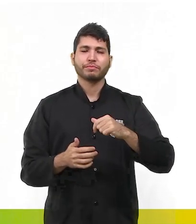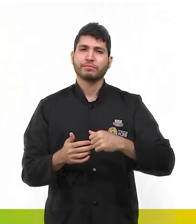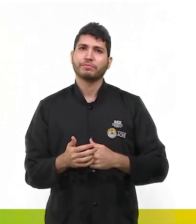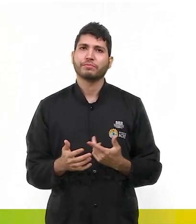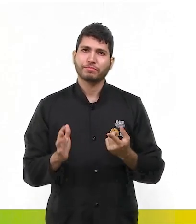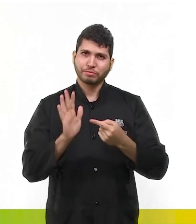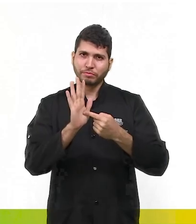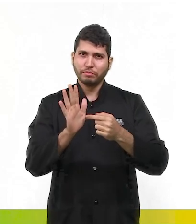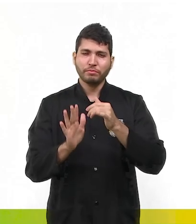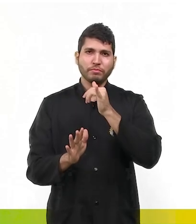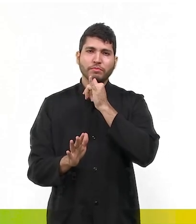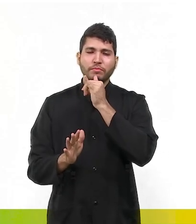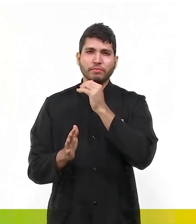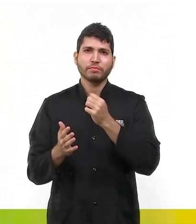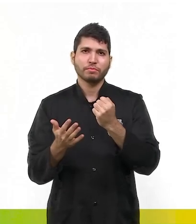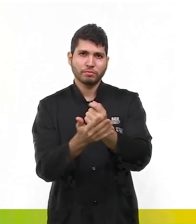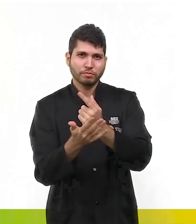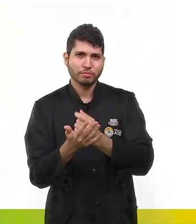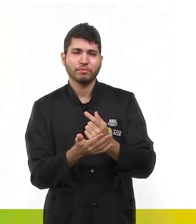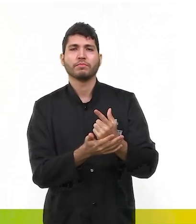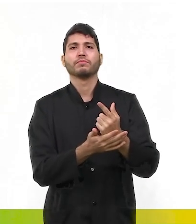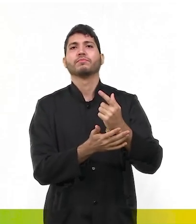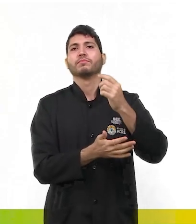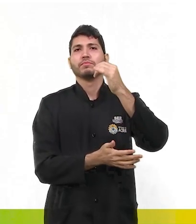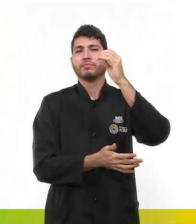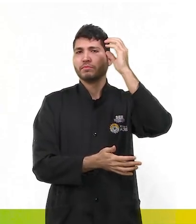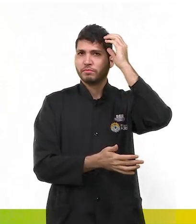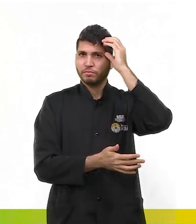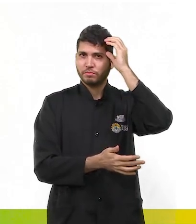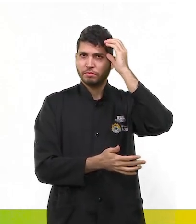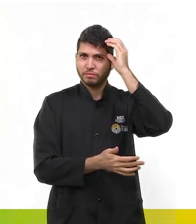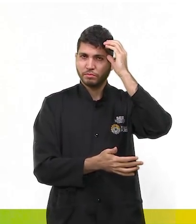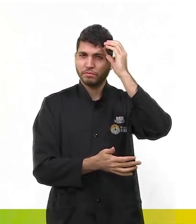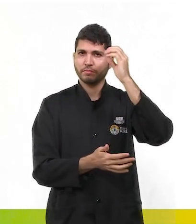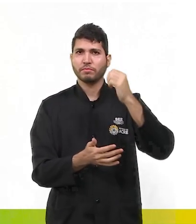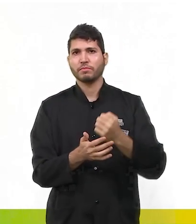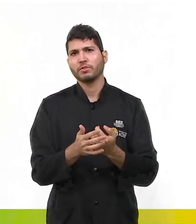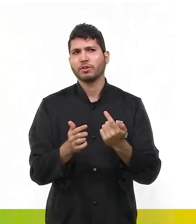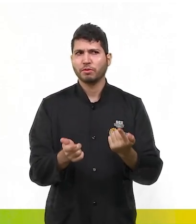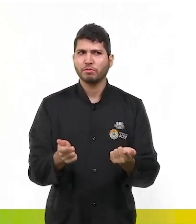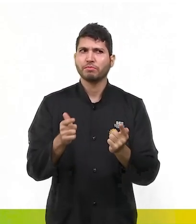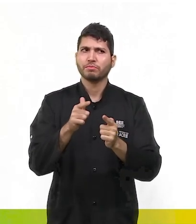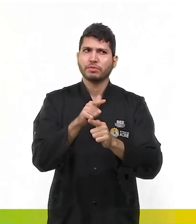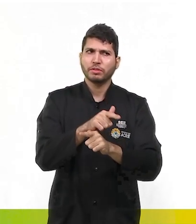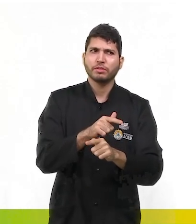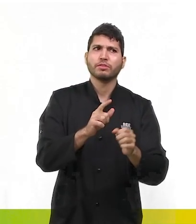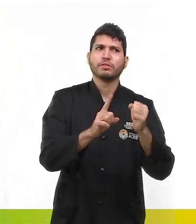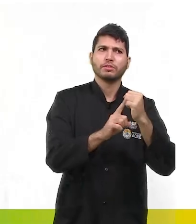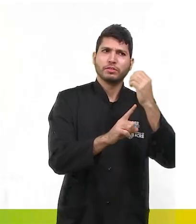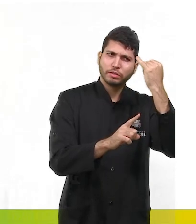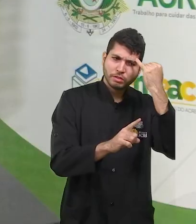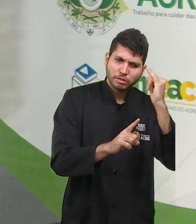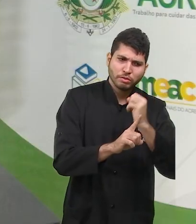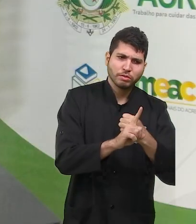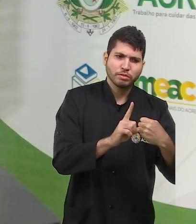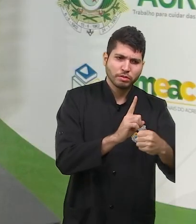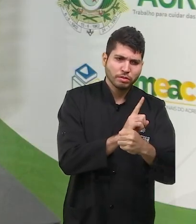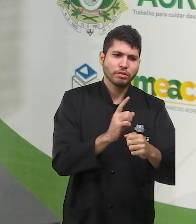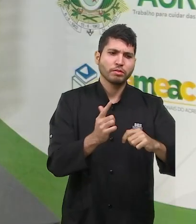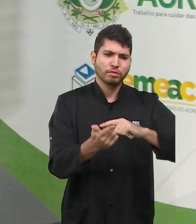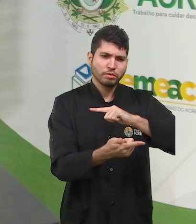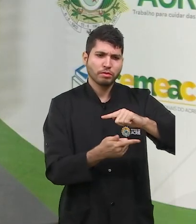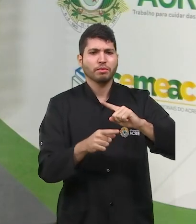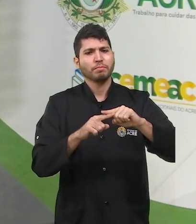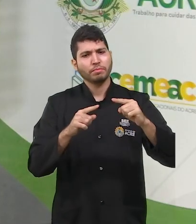do consumo consciente. Por mais que ele vá na contramão dessa sociedade global, a gente pode muito bem construir